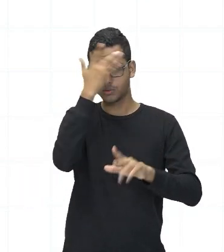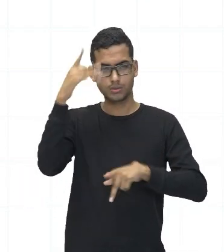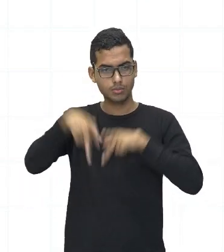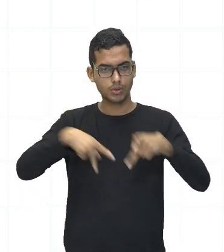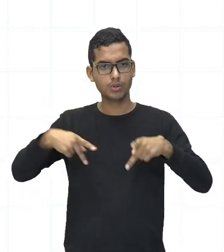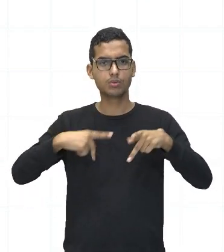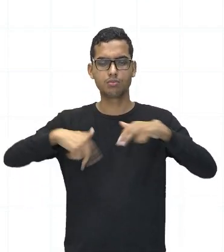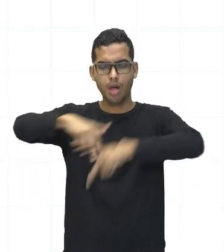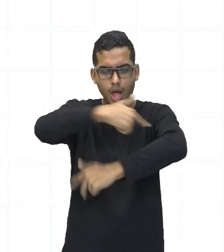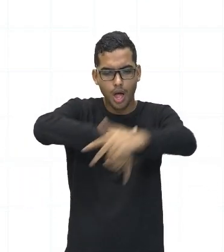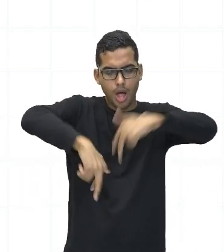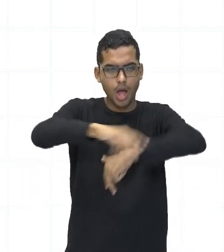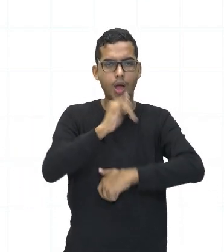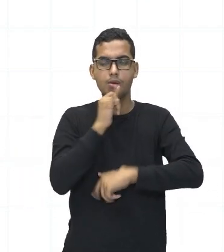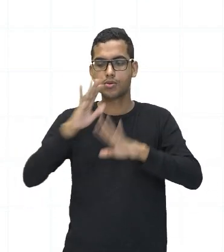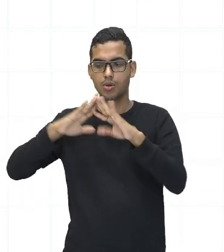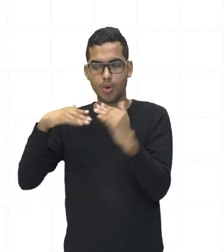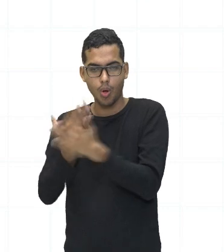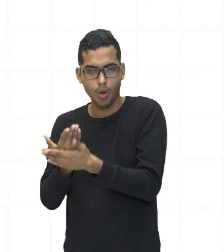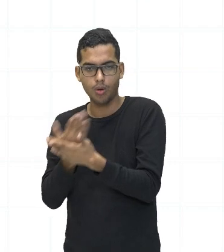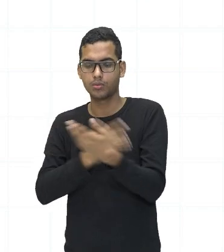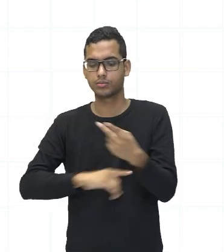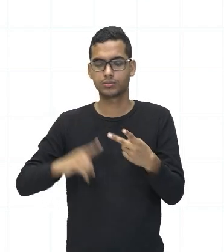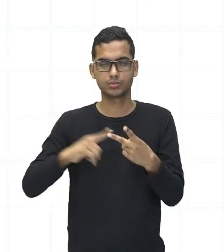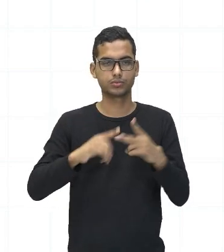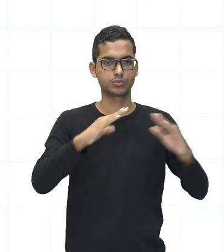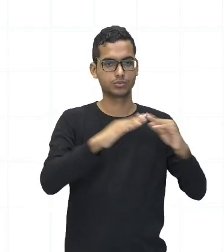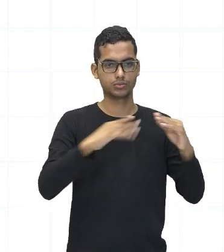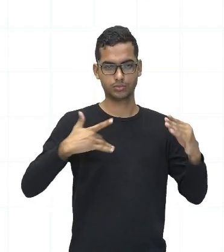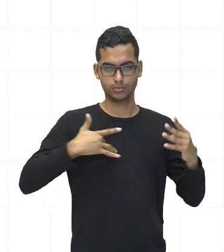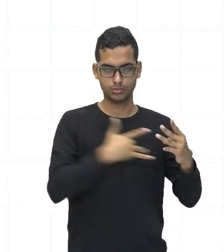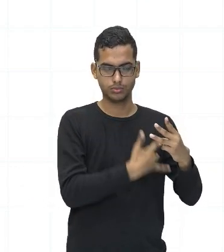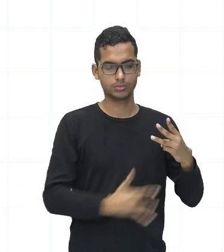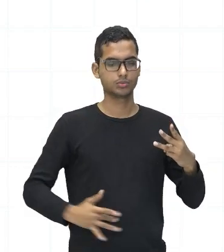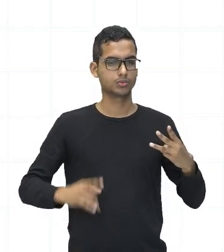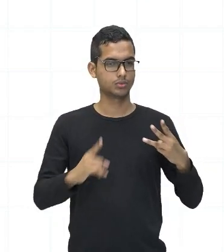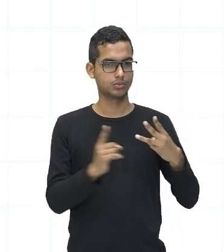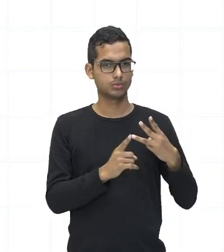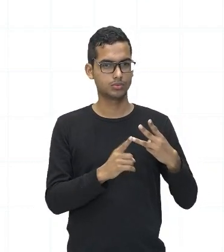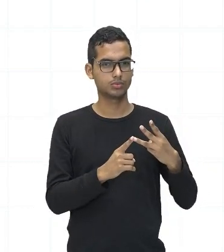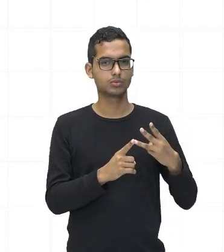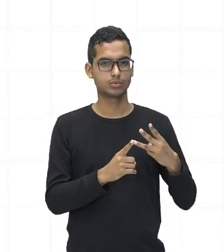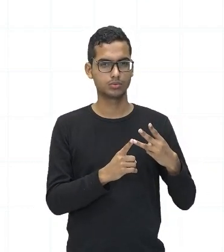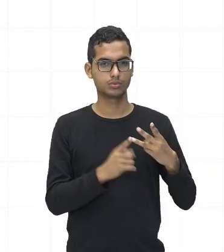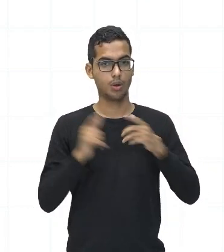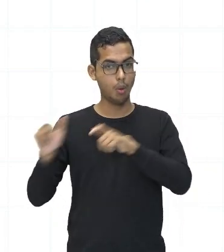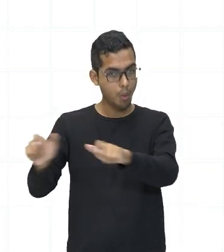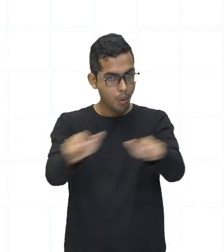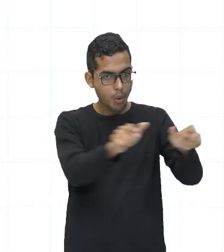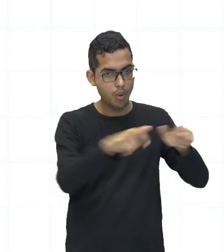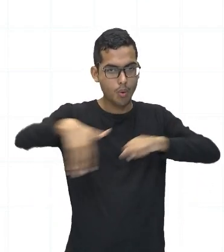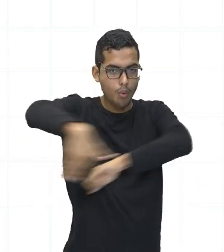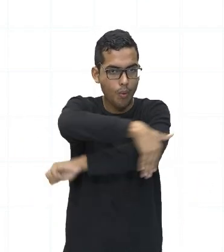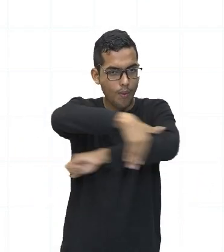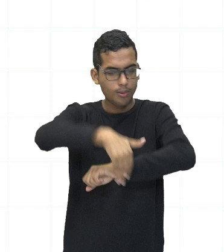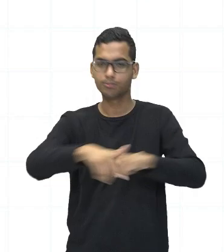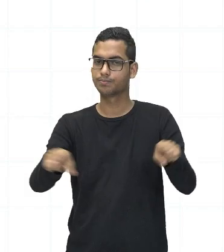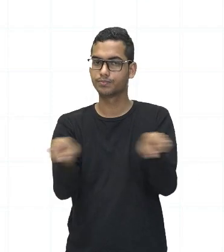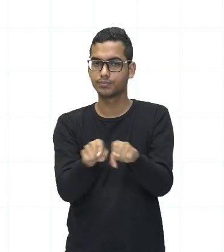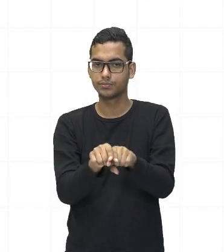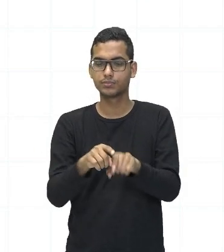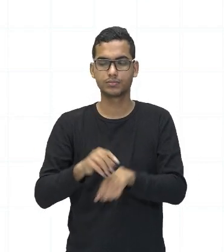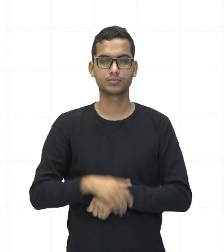como as escolas, os postos de saúde, não é? Então, os lugares em que a pessoa vai para tirar